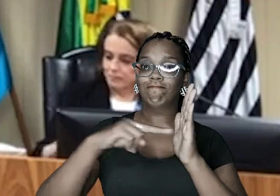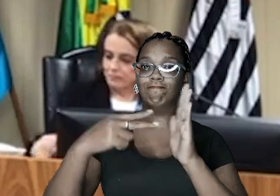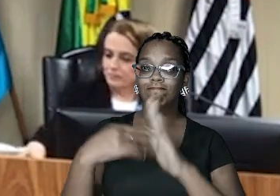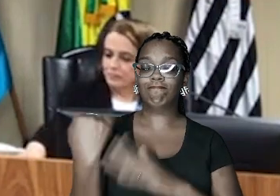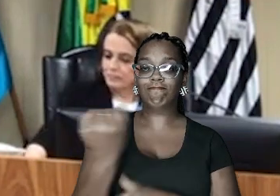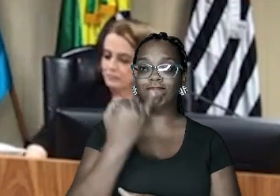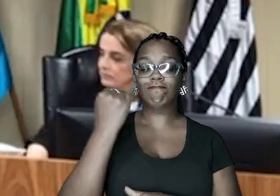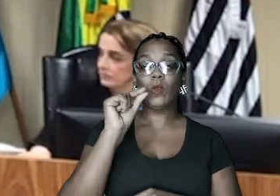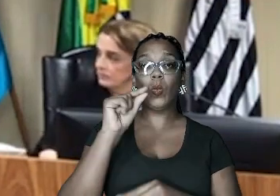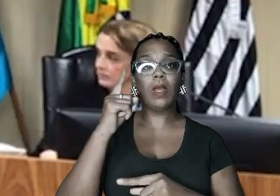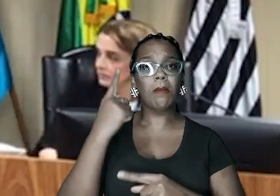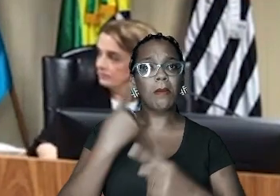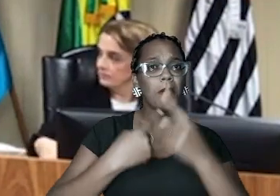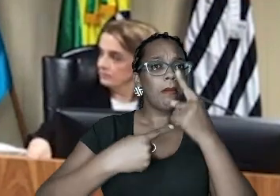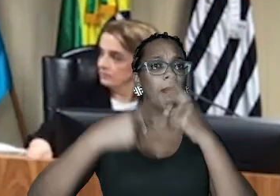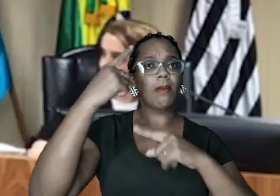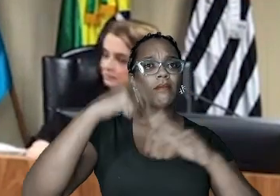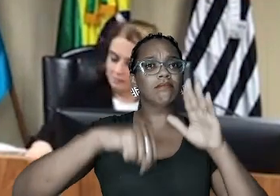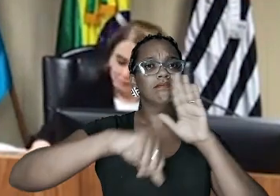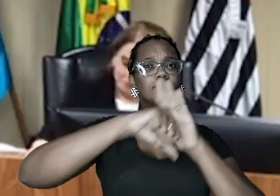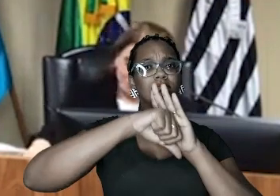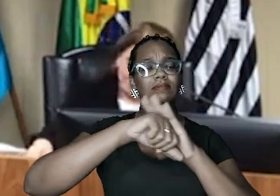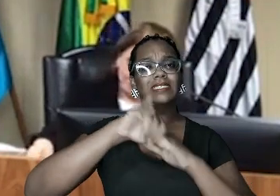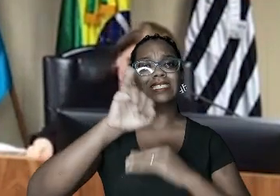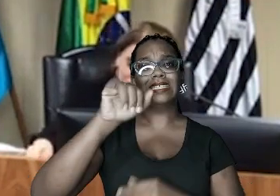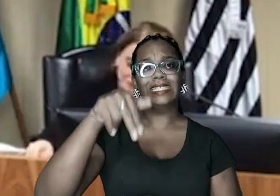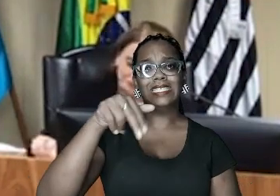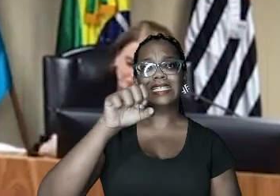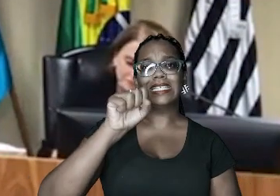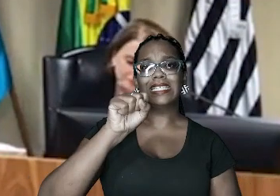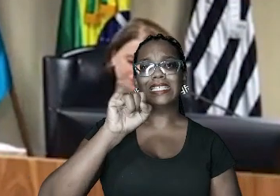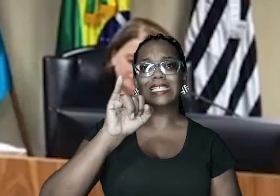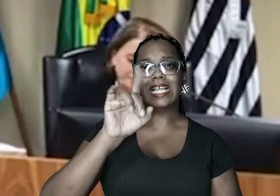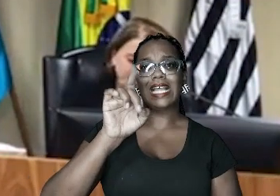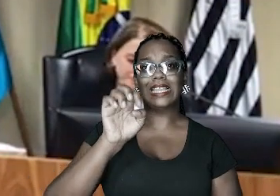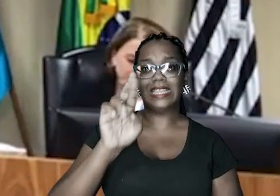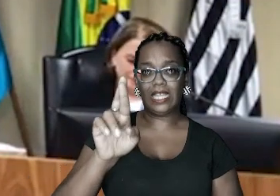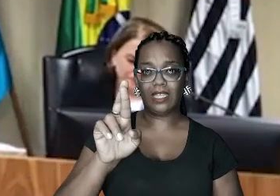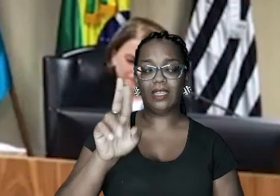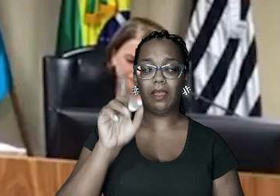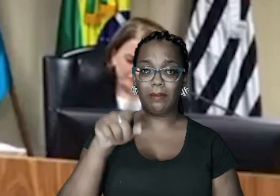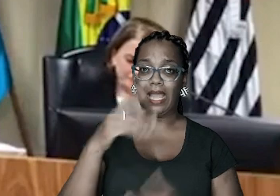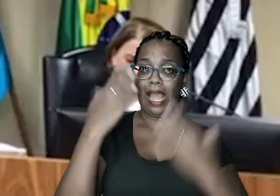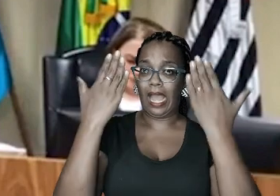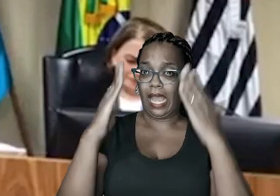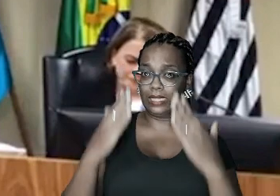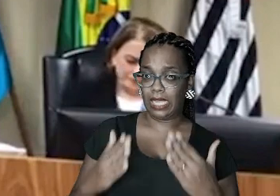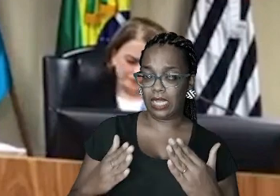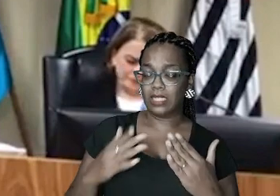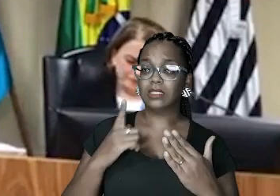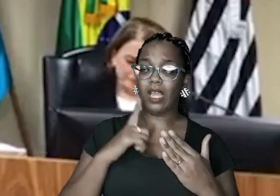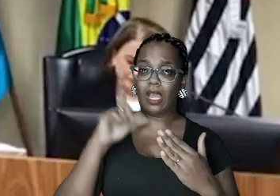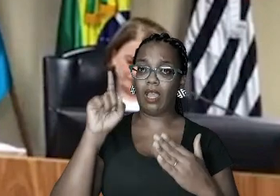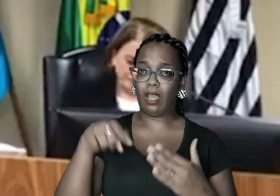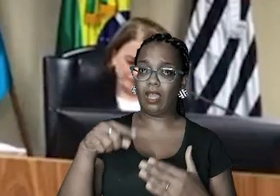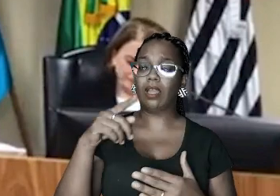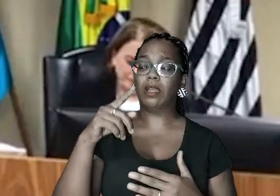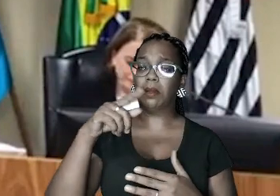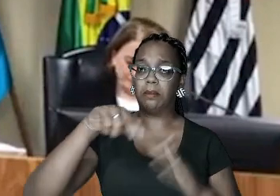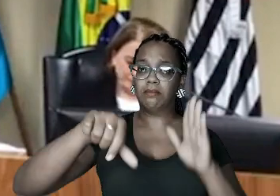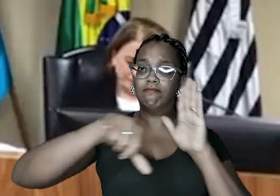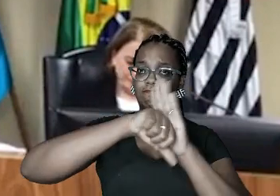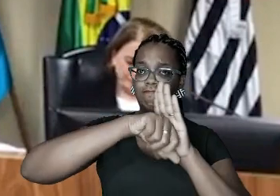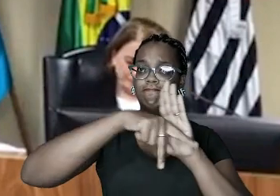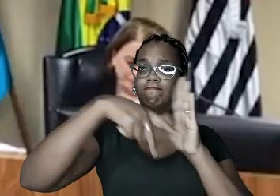evolução que o crime de inside e a minha análise é efetivamente uma análise de recorte penal passou por esses